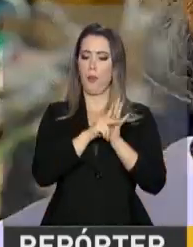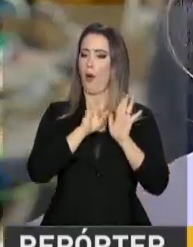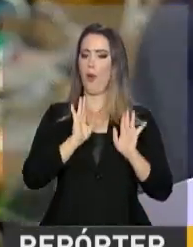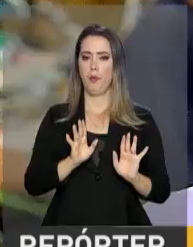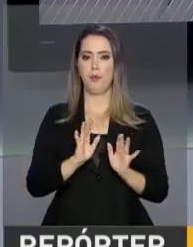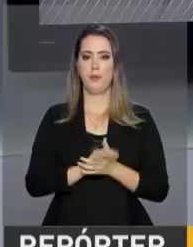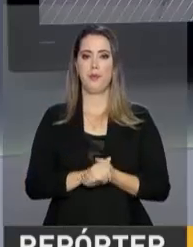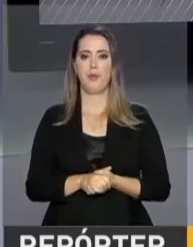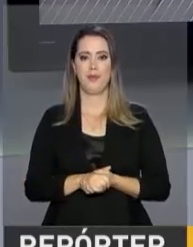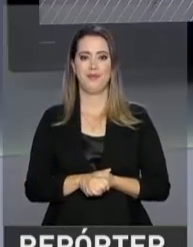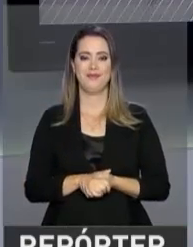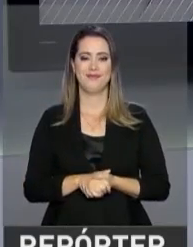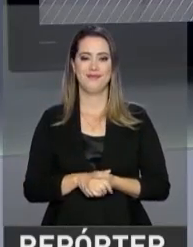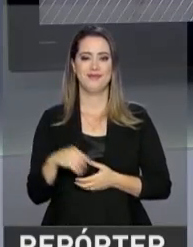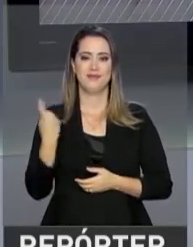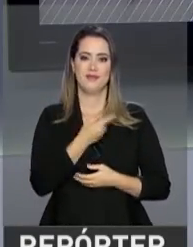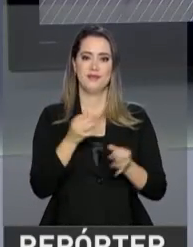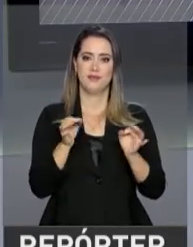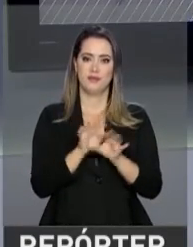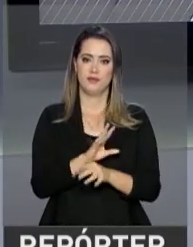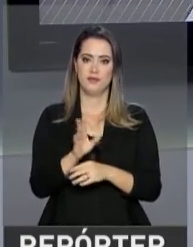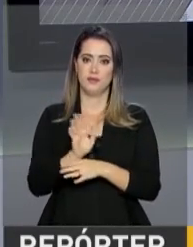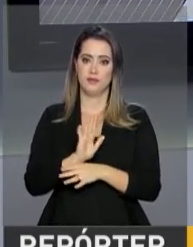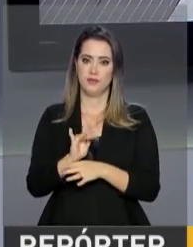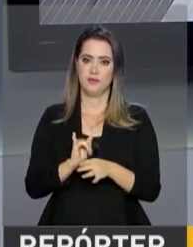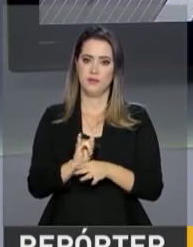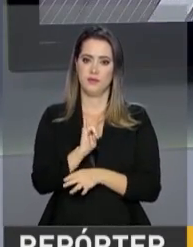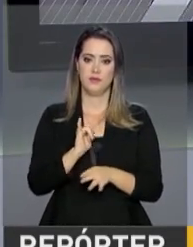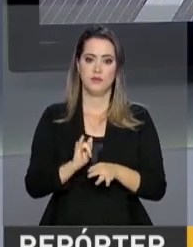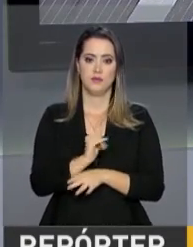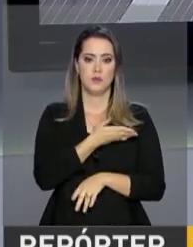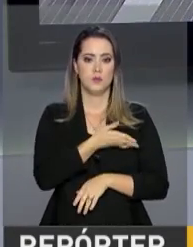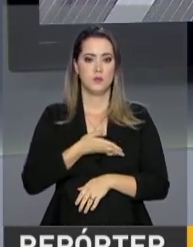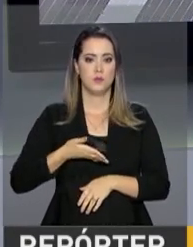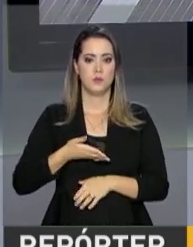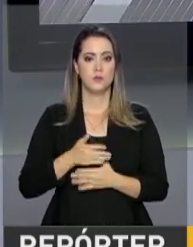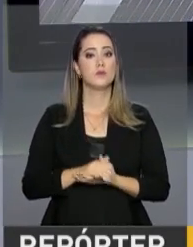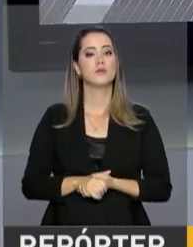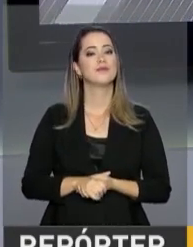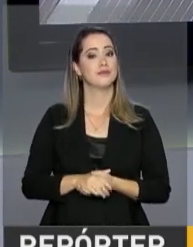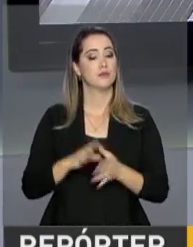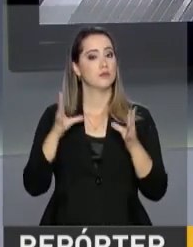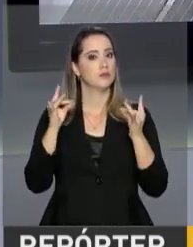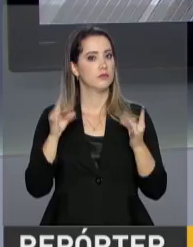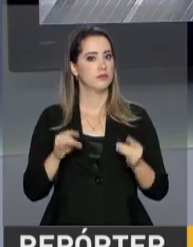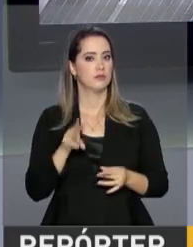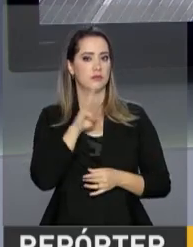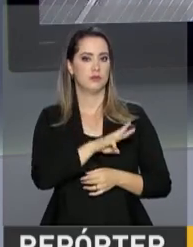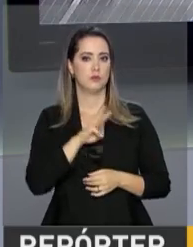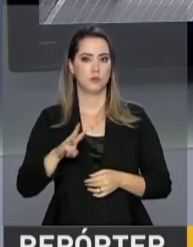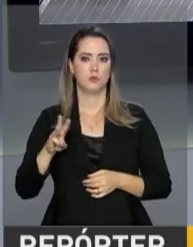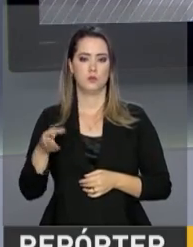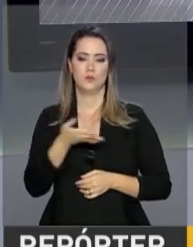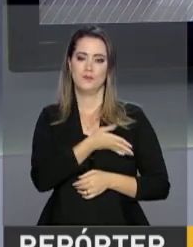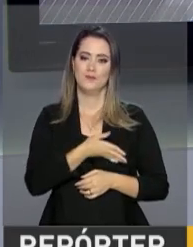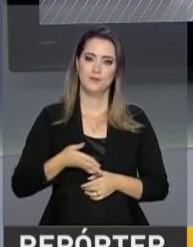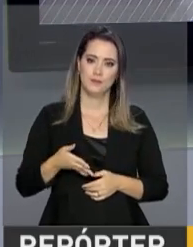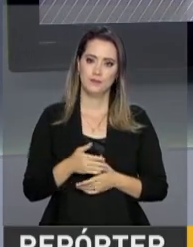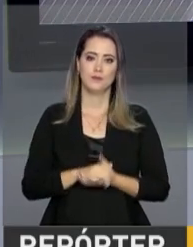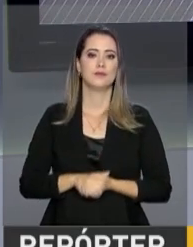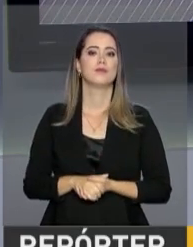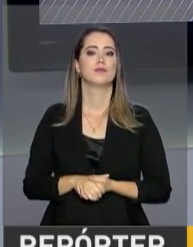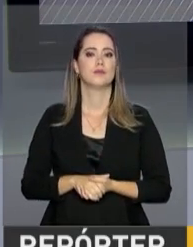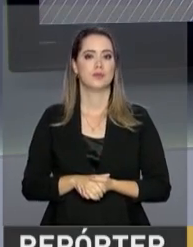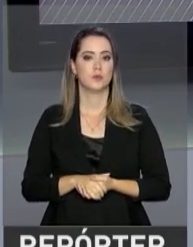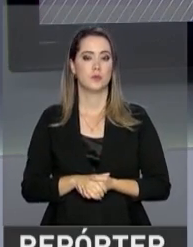nosso né nós ficamos por aqui você pode rever as reportagens no youtube toda nossa programação também está na página